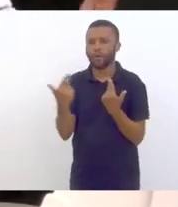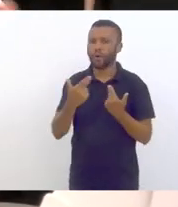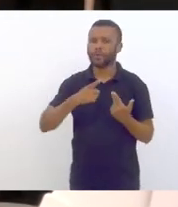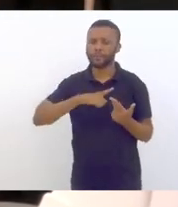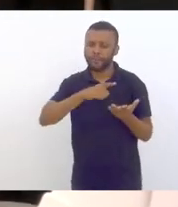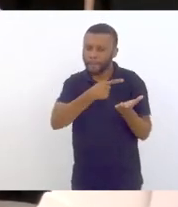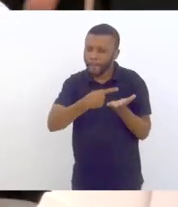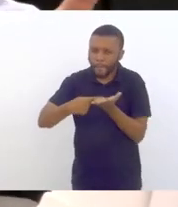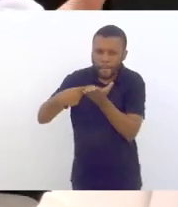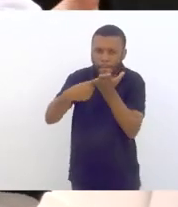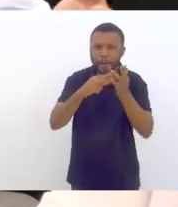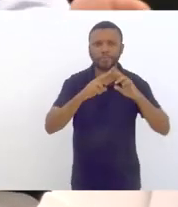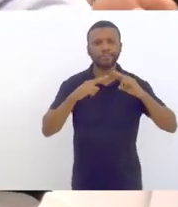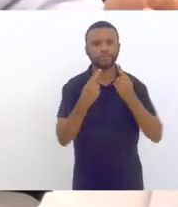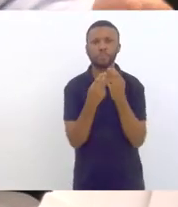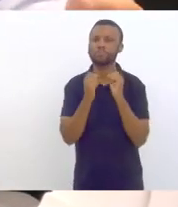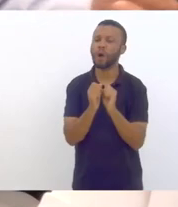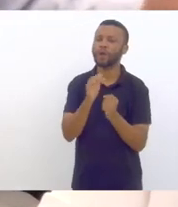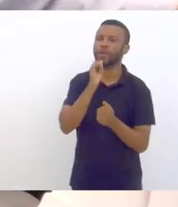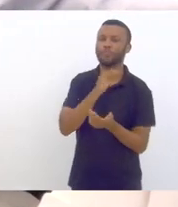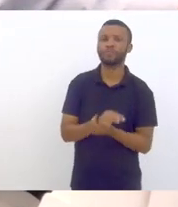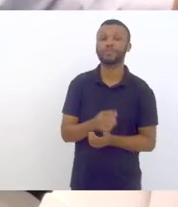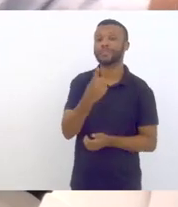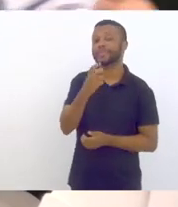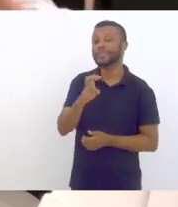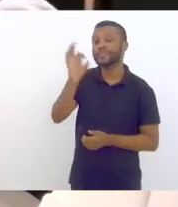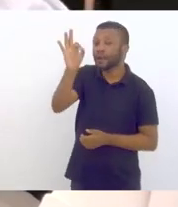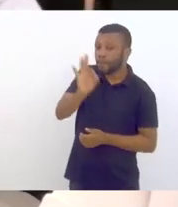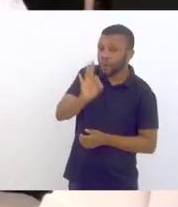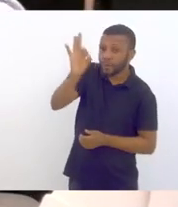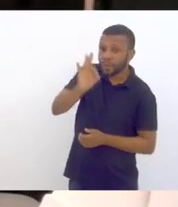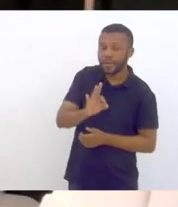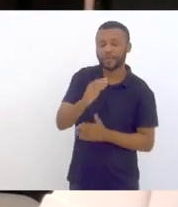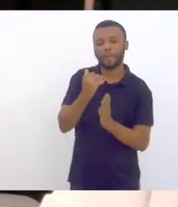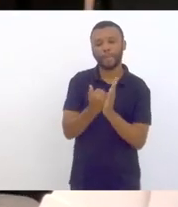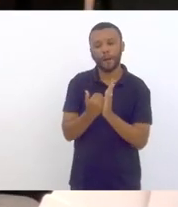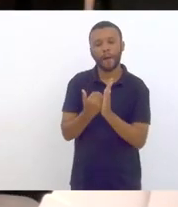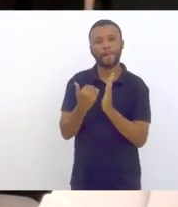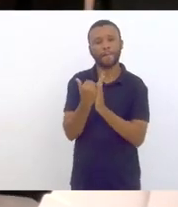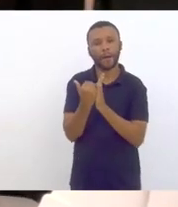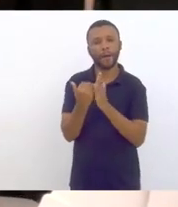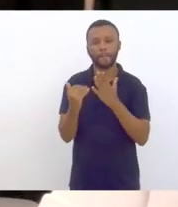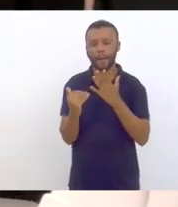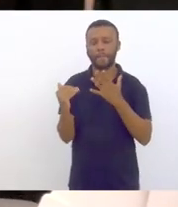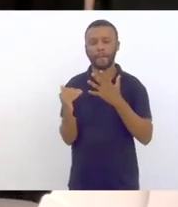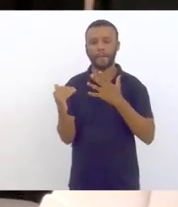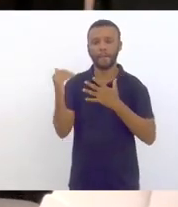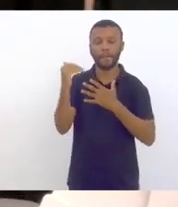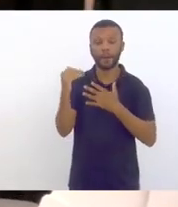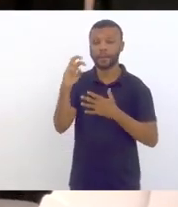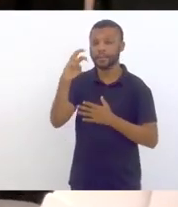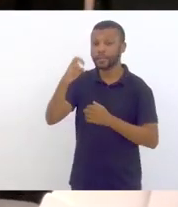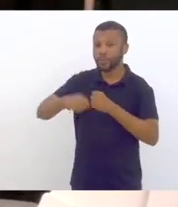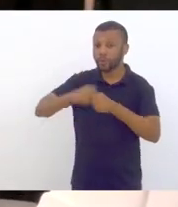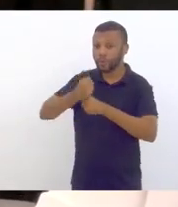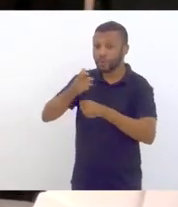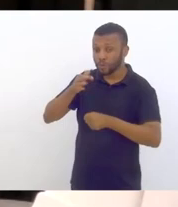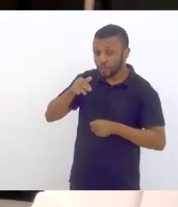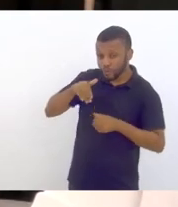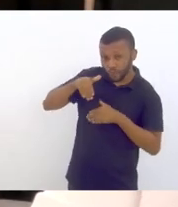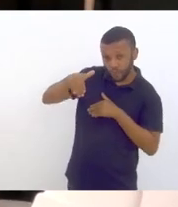nossas reuniões aqui possa chegar a falar de 15% gradualmente nos próximos cinco anos Isso é bem razoável isso é bem